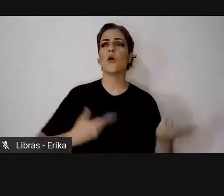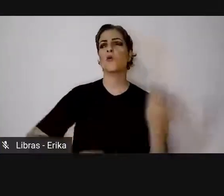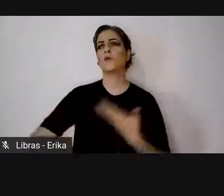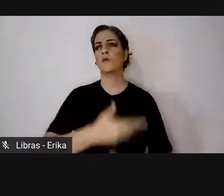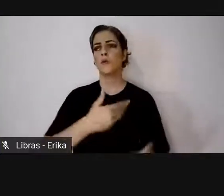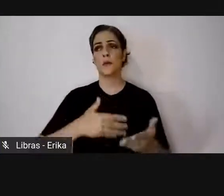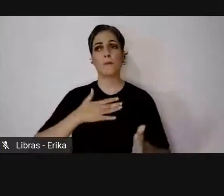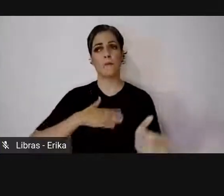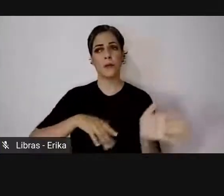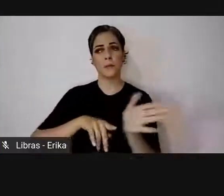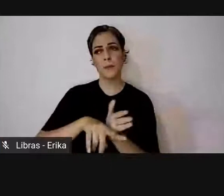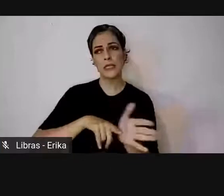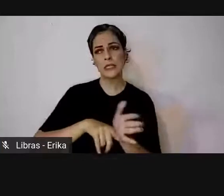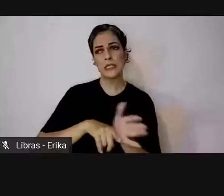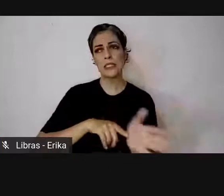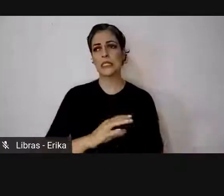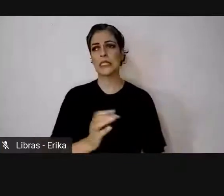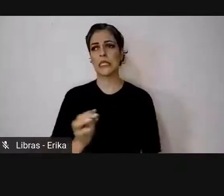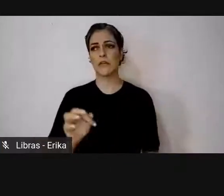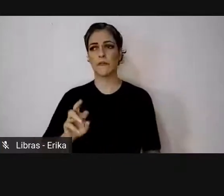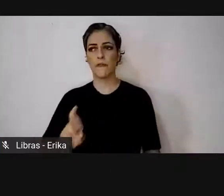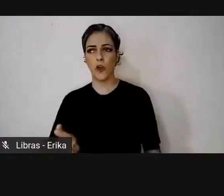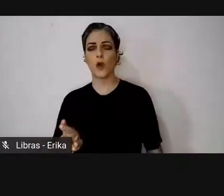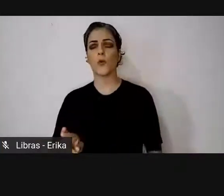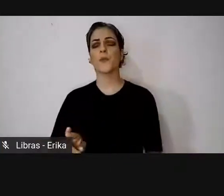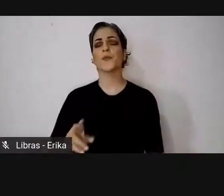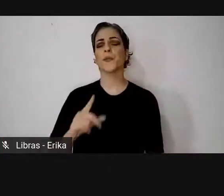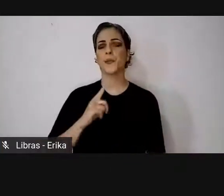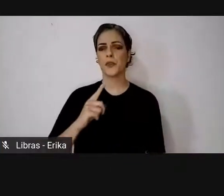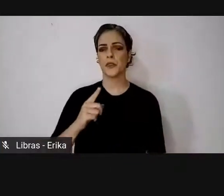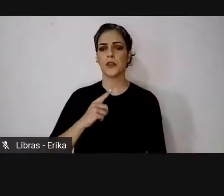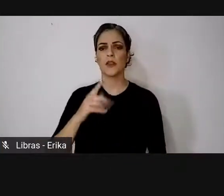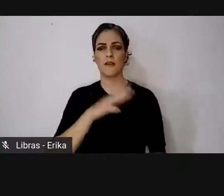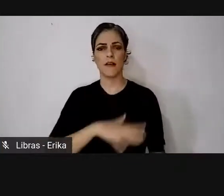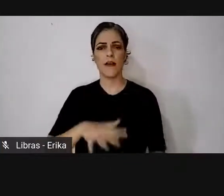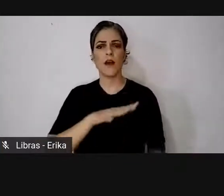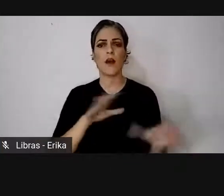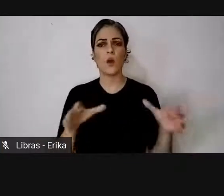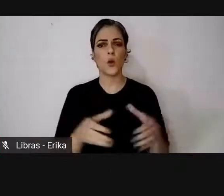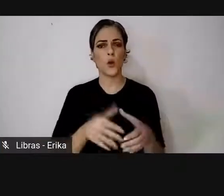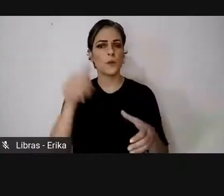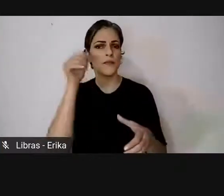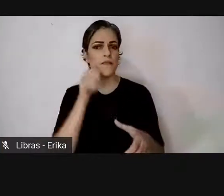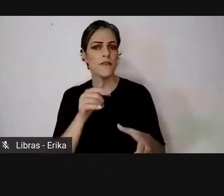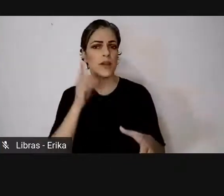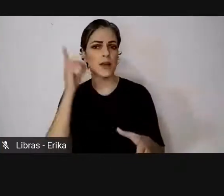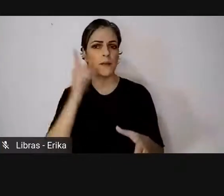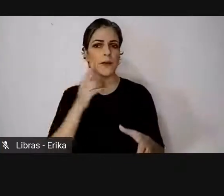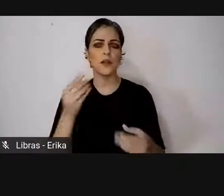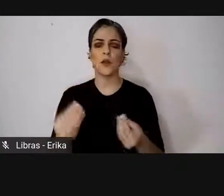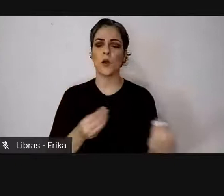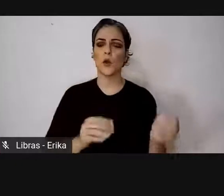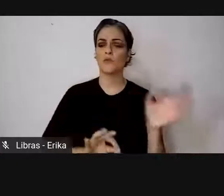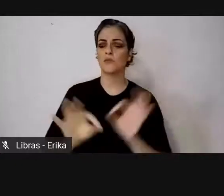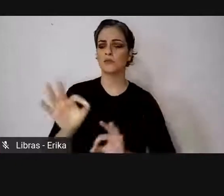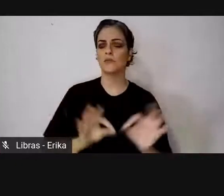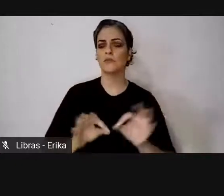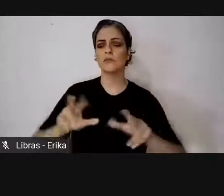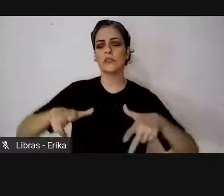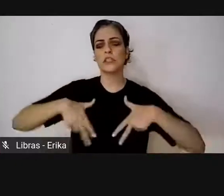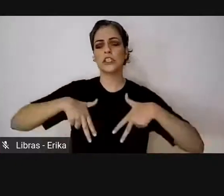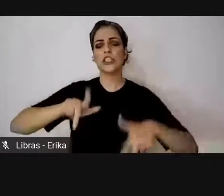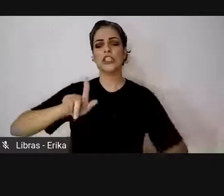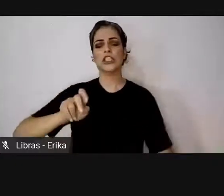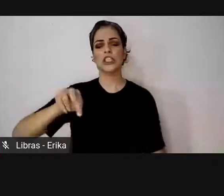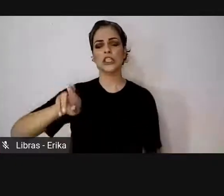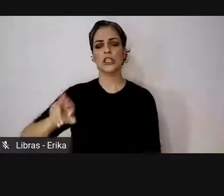foi a relação com a bancada feminina e a institucionalização dos temas de gênero na Câmara dos Deputados,